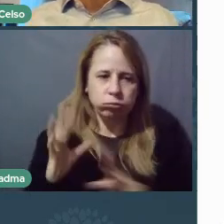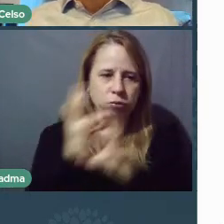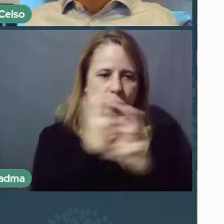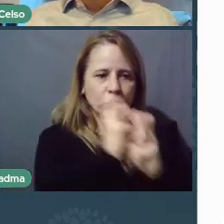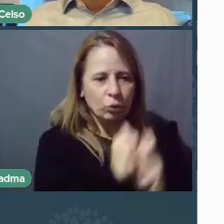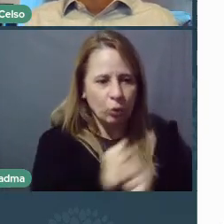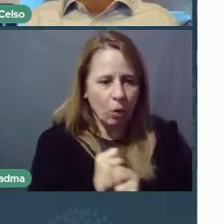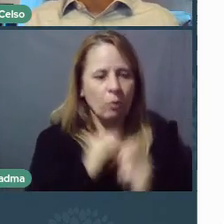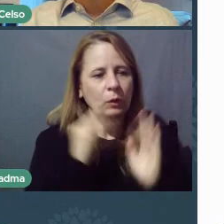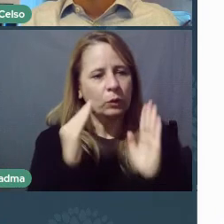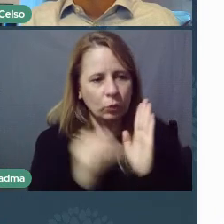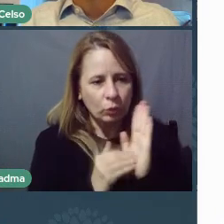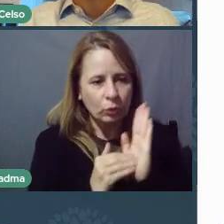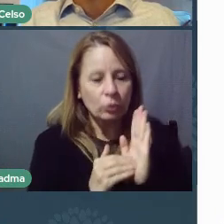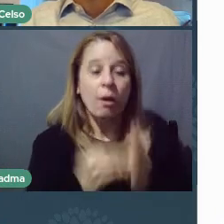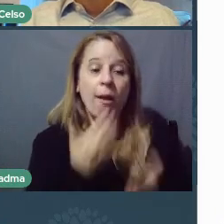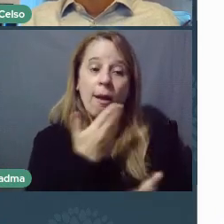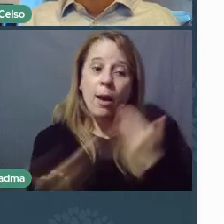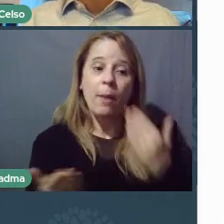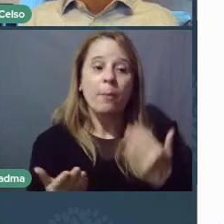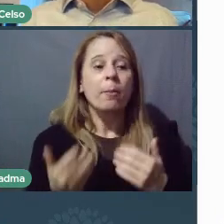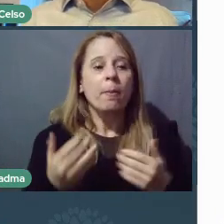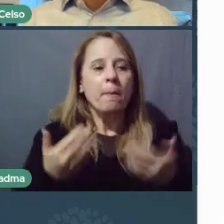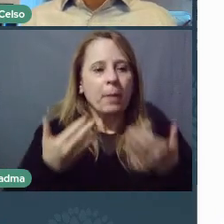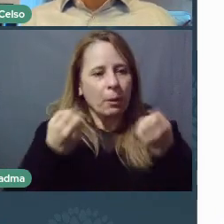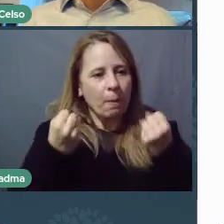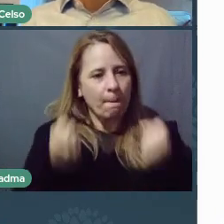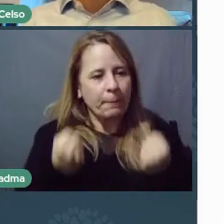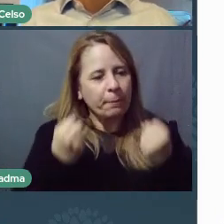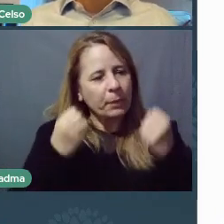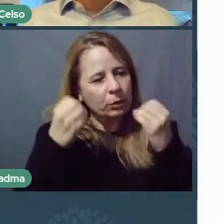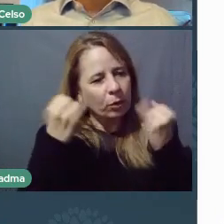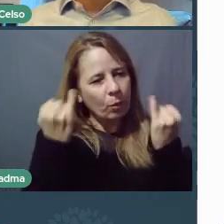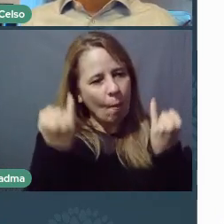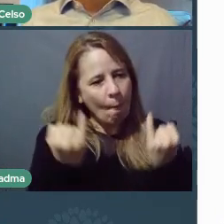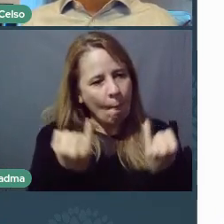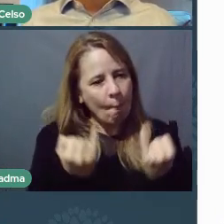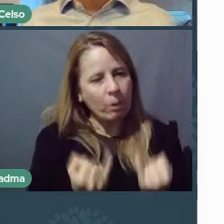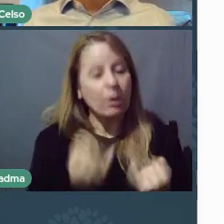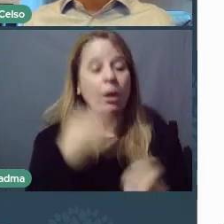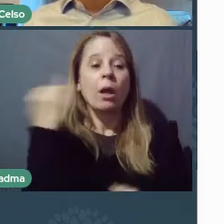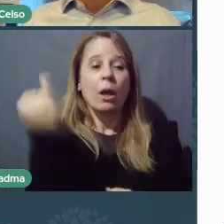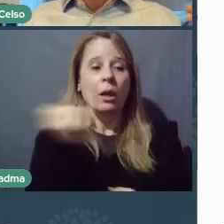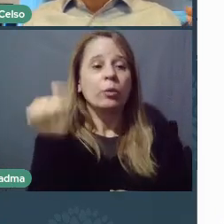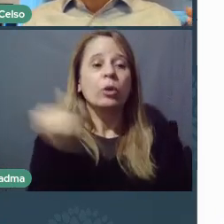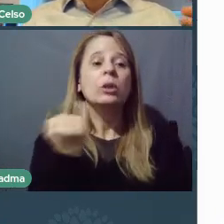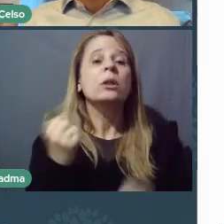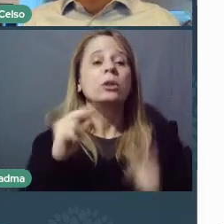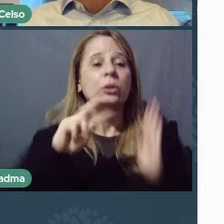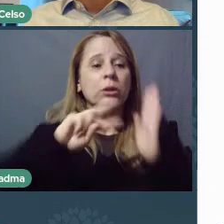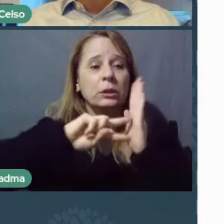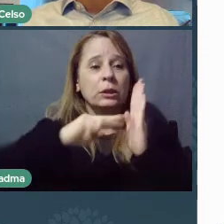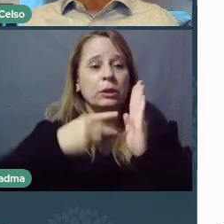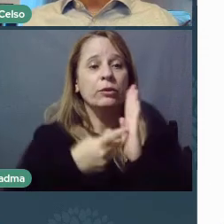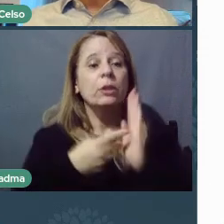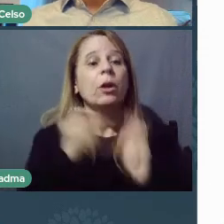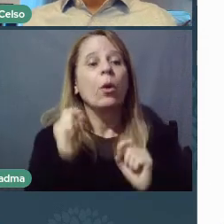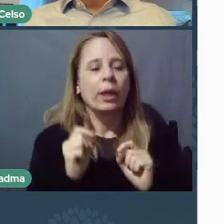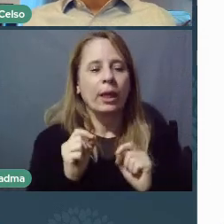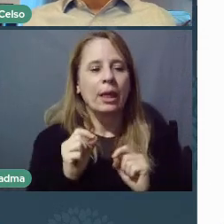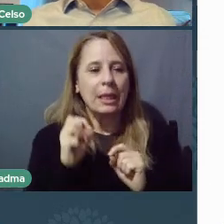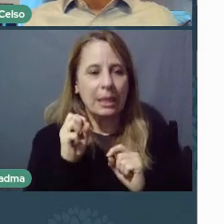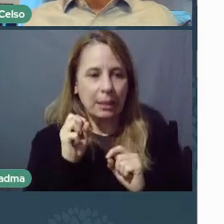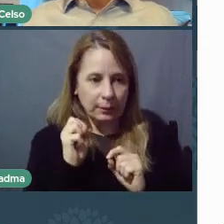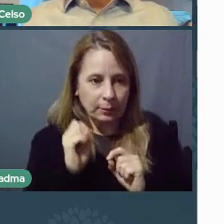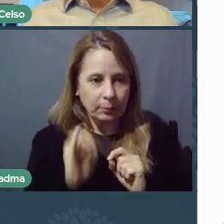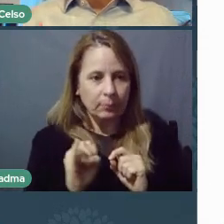três, mais ela perdeu peso. Então, isso é muito importante, porque significa que a melhora dos sintomas está